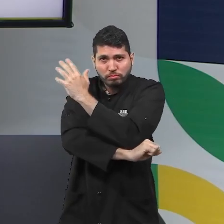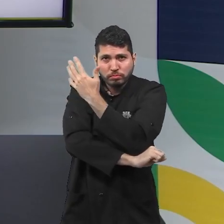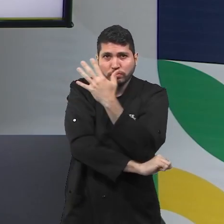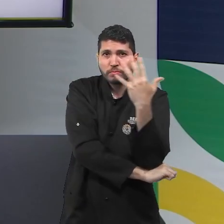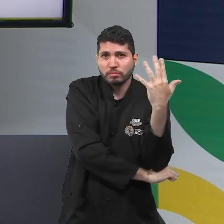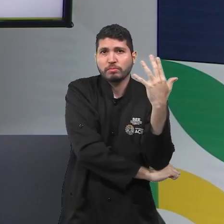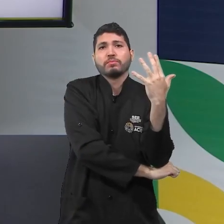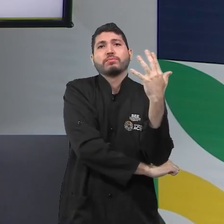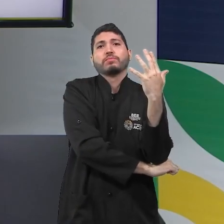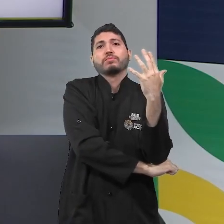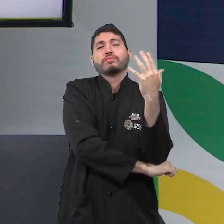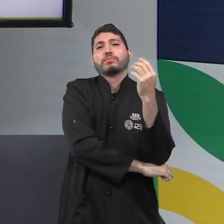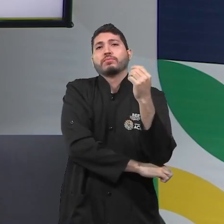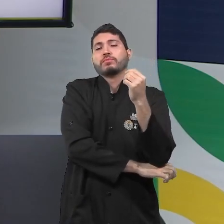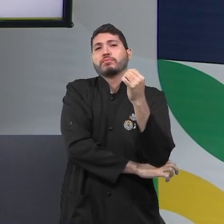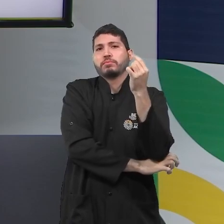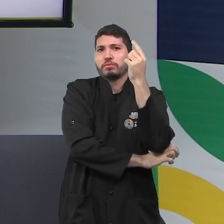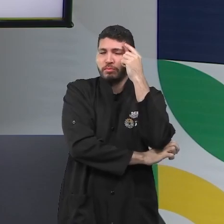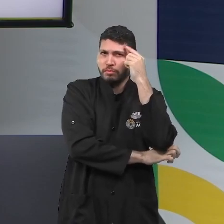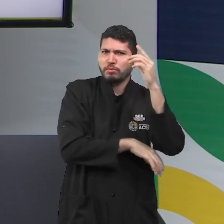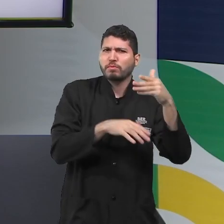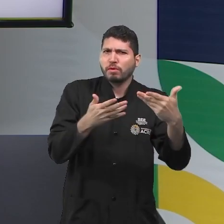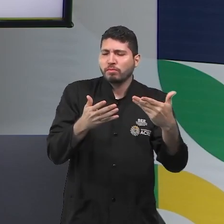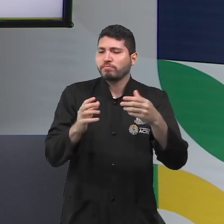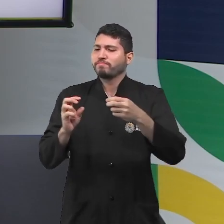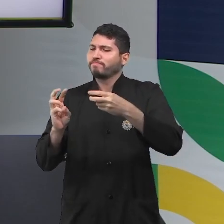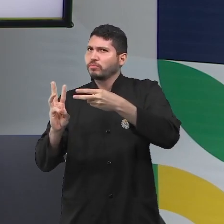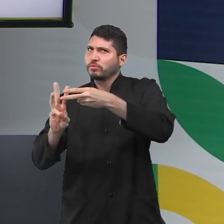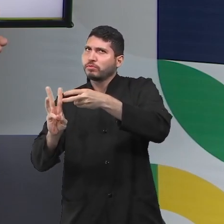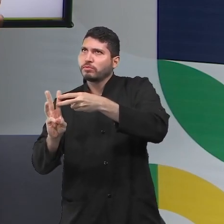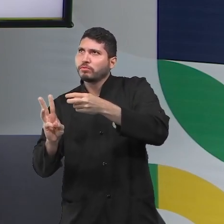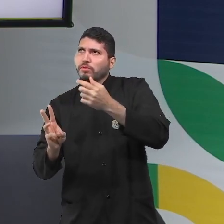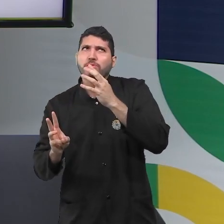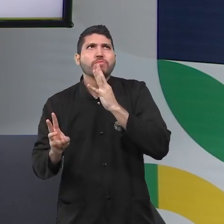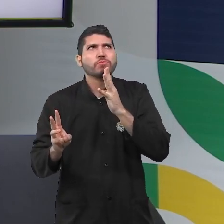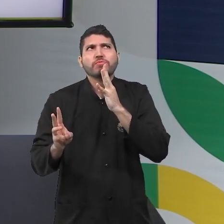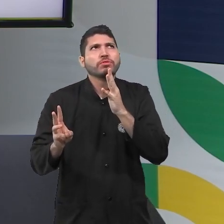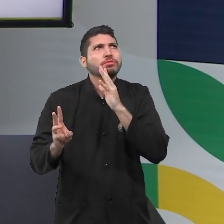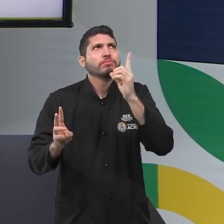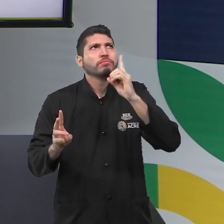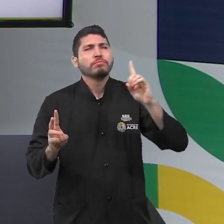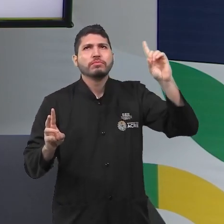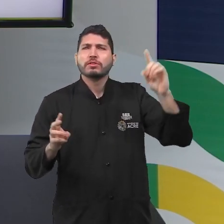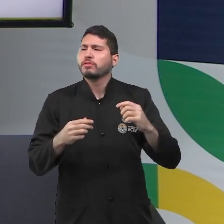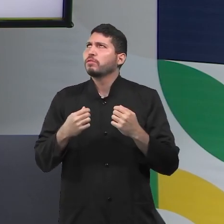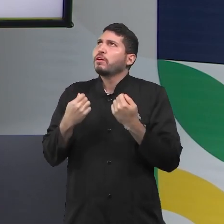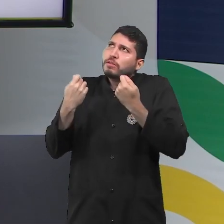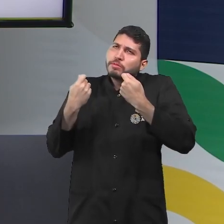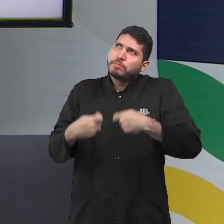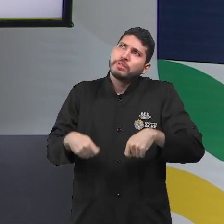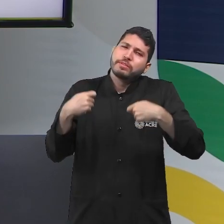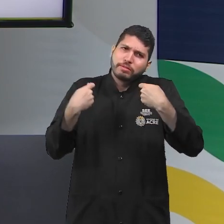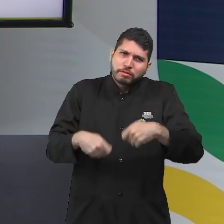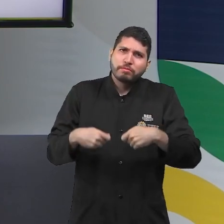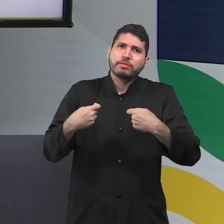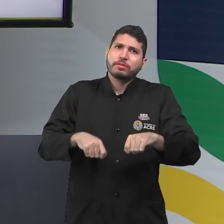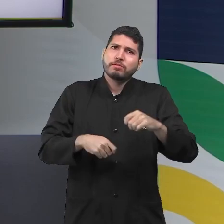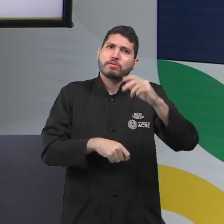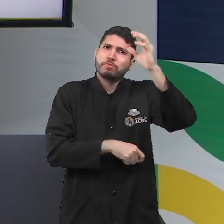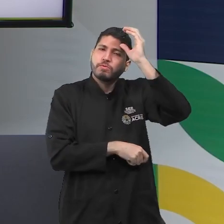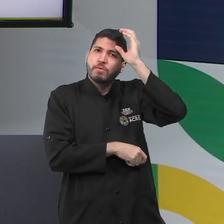seguinte: os índios não conhecem a Deus, nós precisamos levar a eles esse